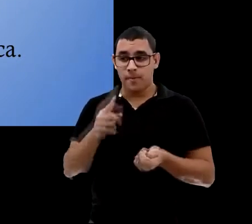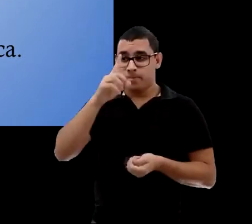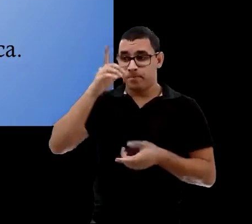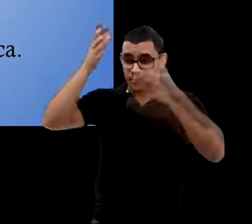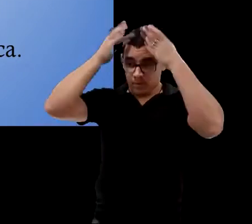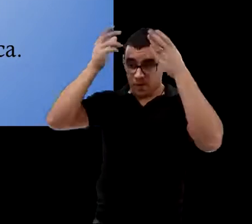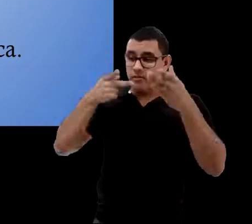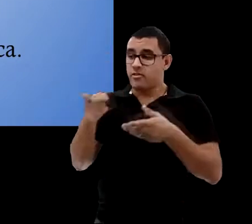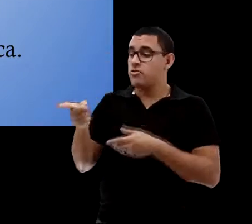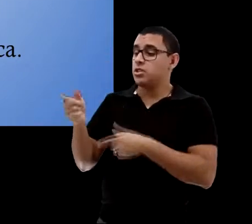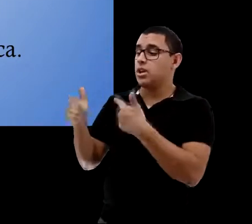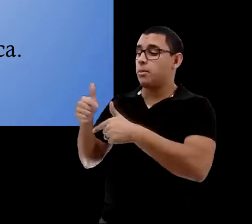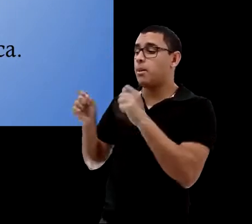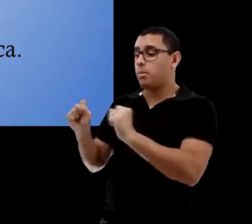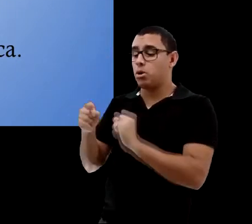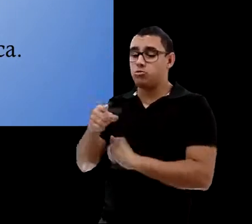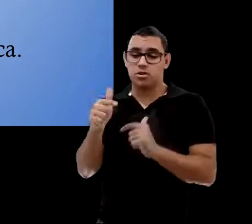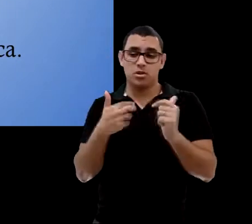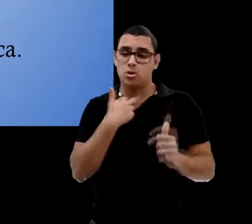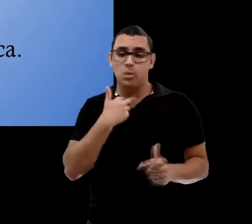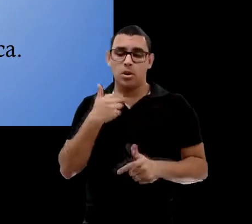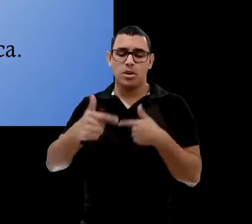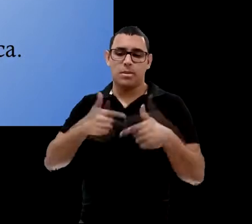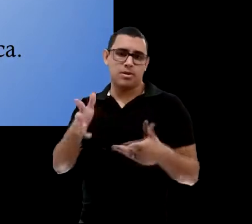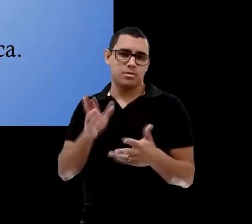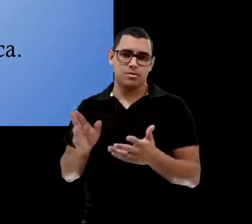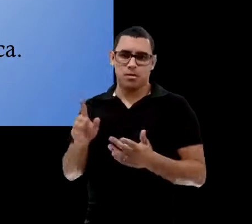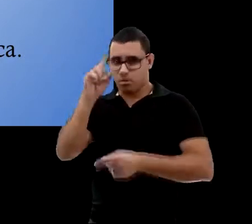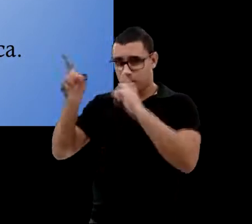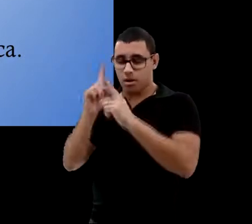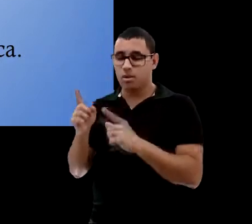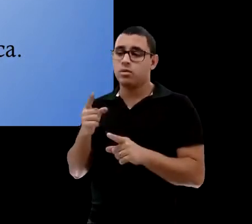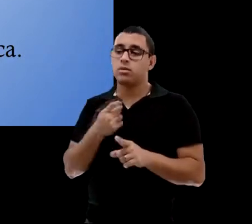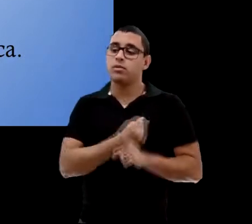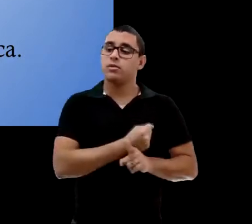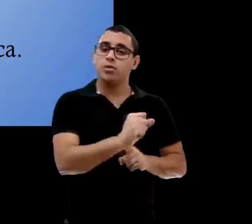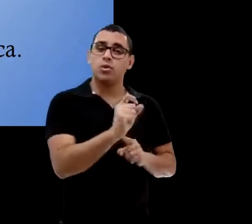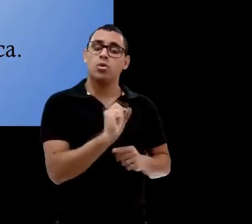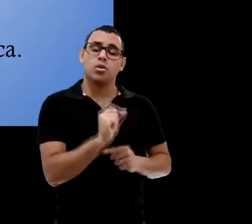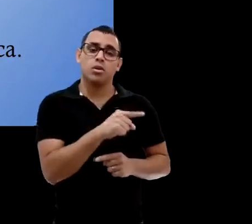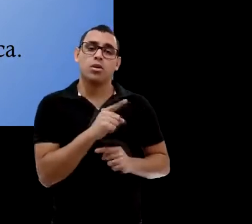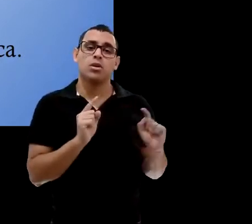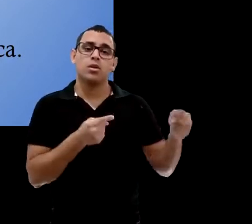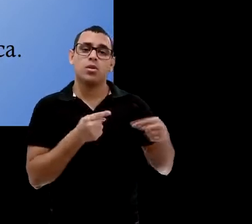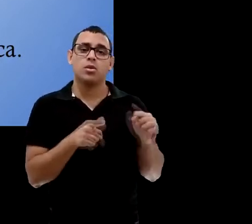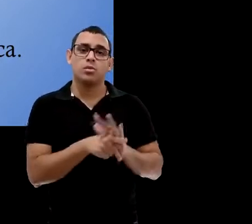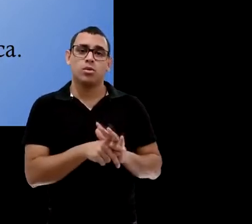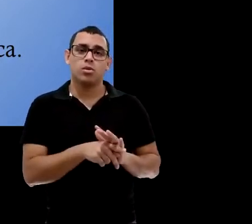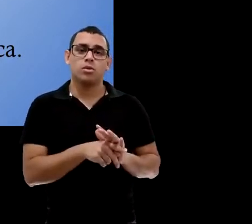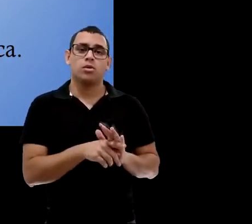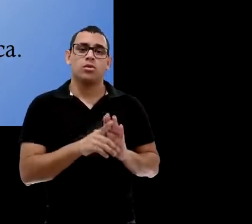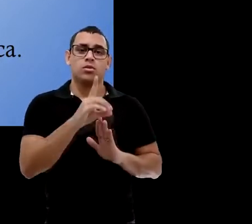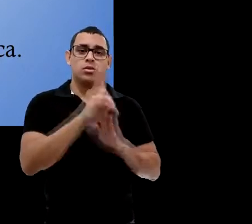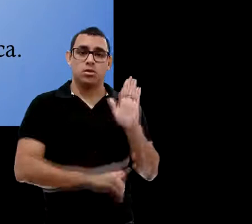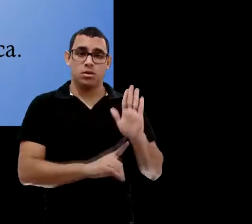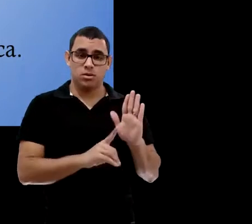né, decidiam quem produzia o quê, quem tinha direito de vender, quem não tinha, enfim. Eles defendiam também, combatiam também